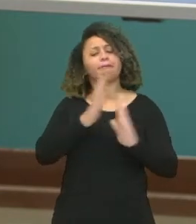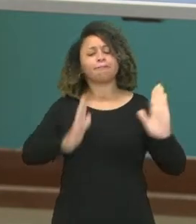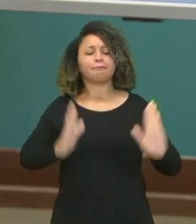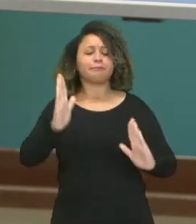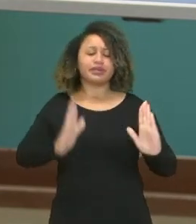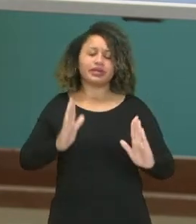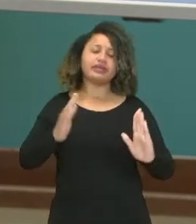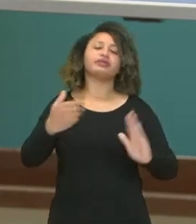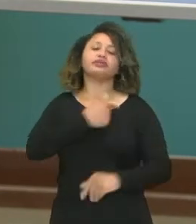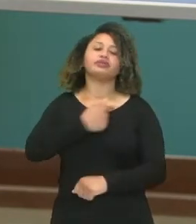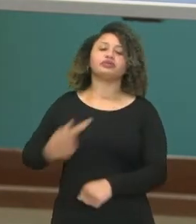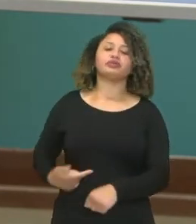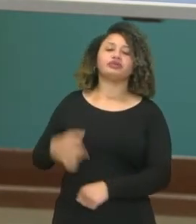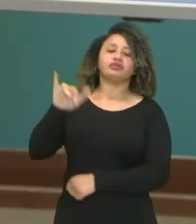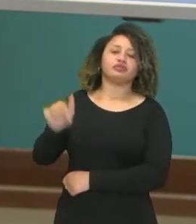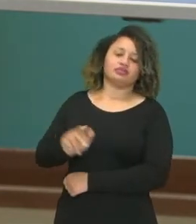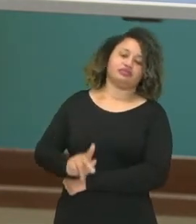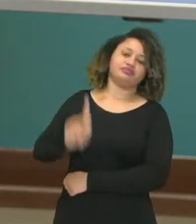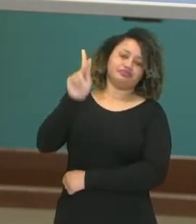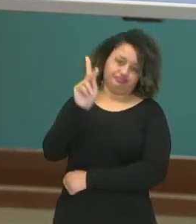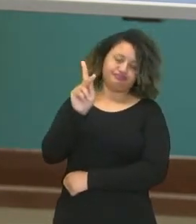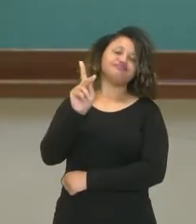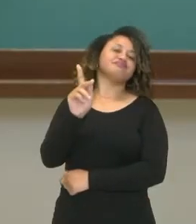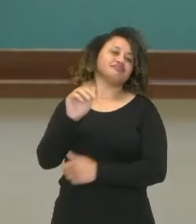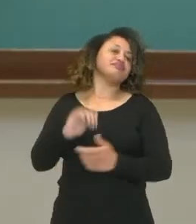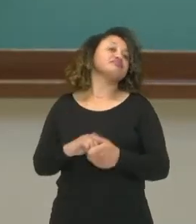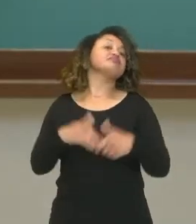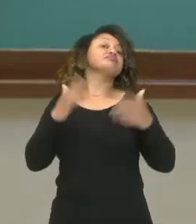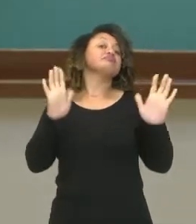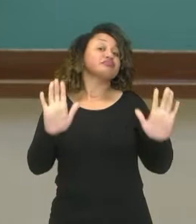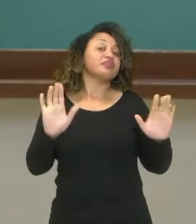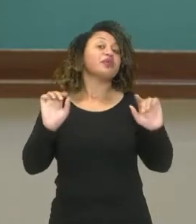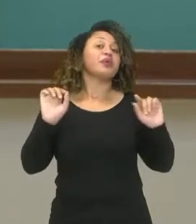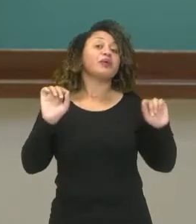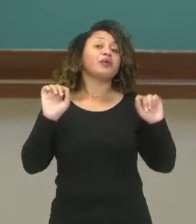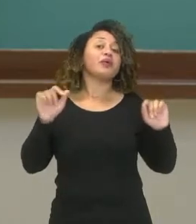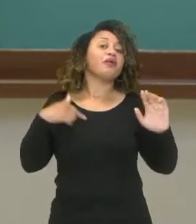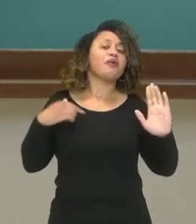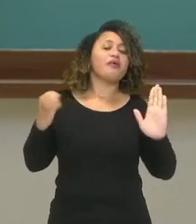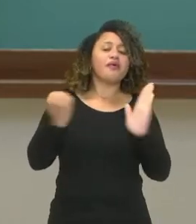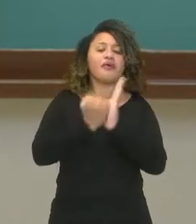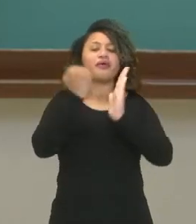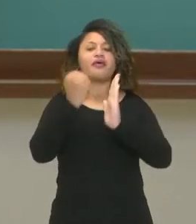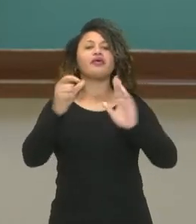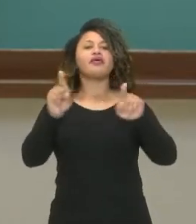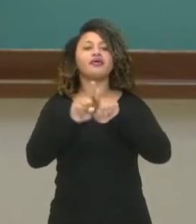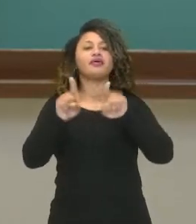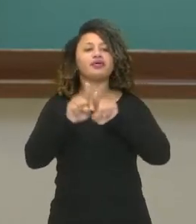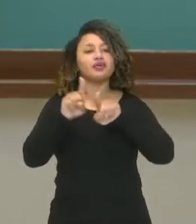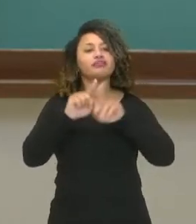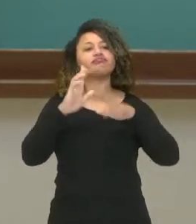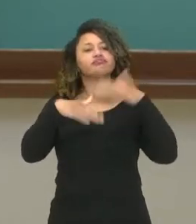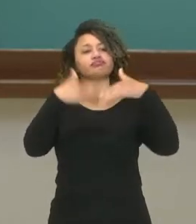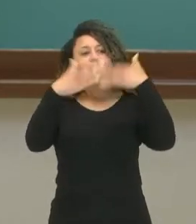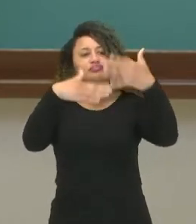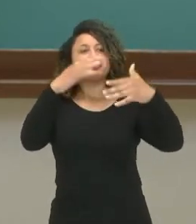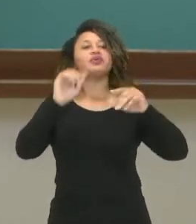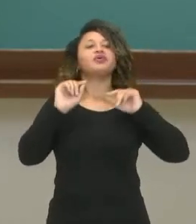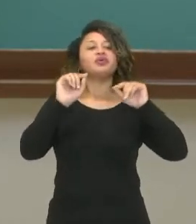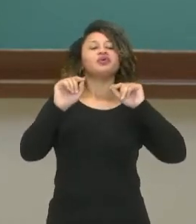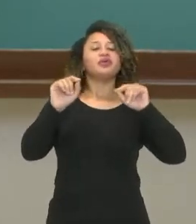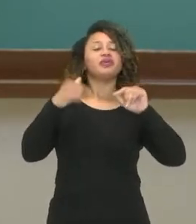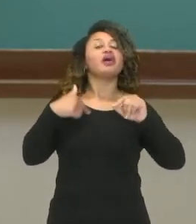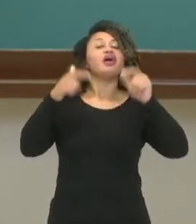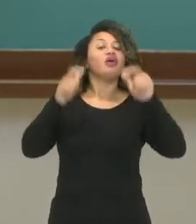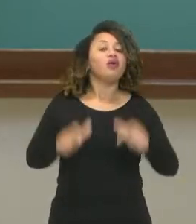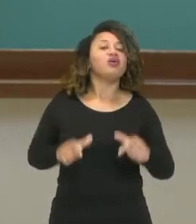governo Juscelino Kubitschek. Aliás, marcado aí também pela construção de